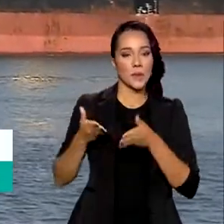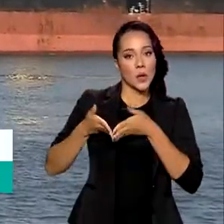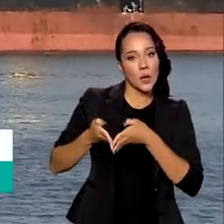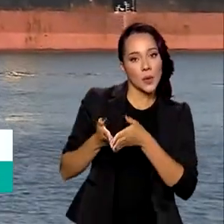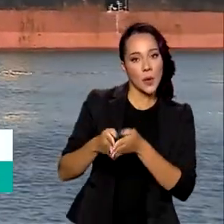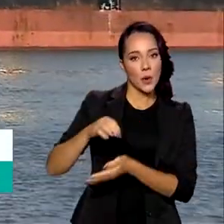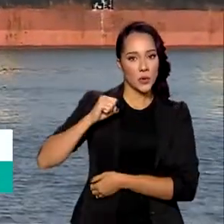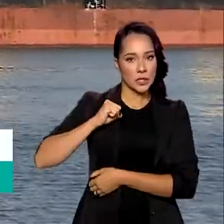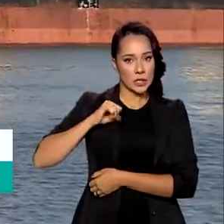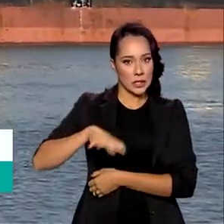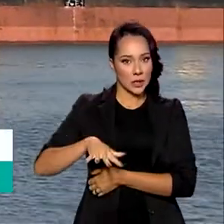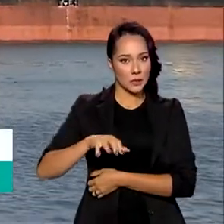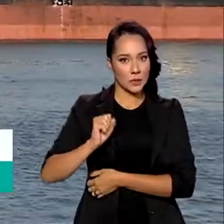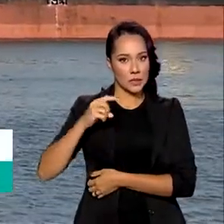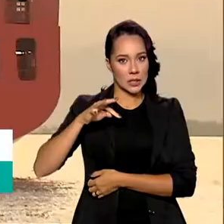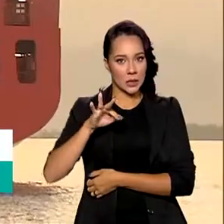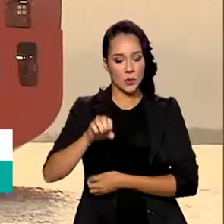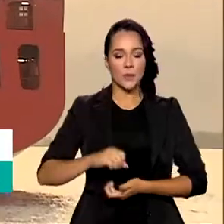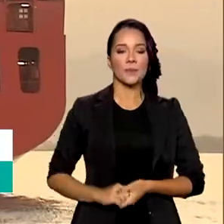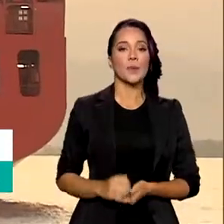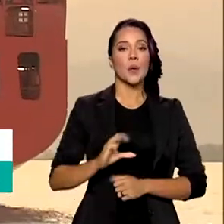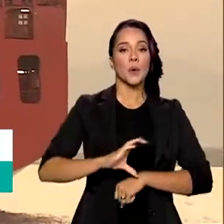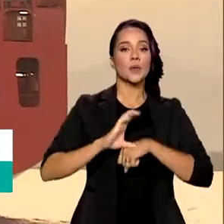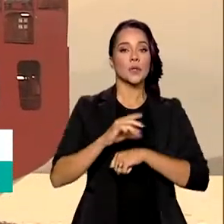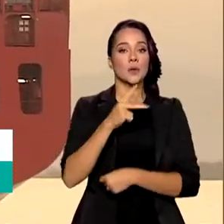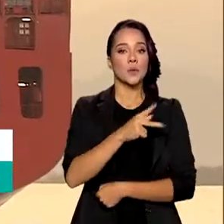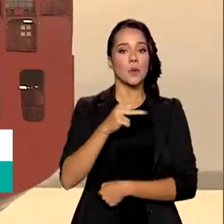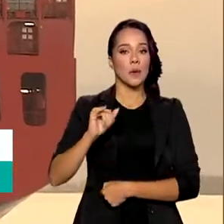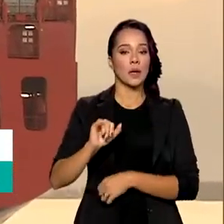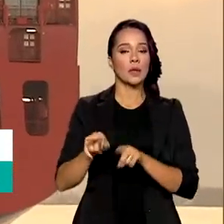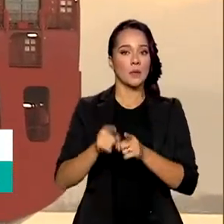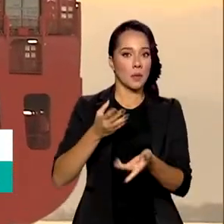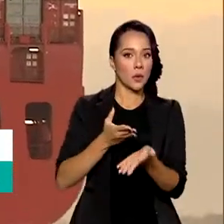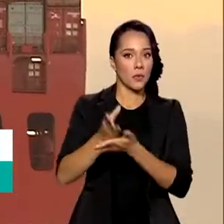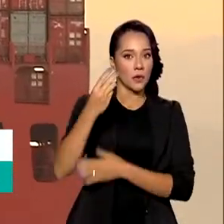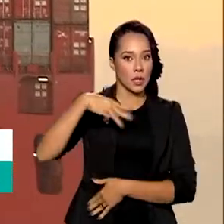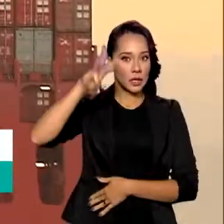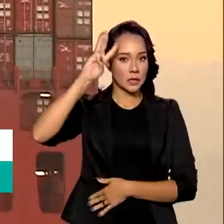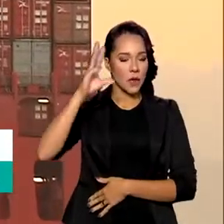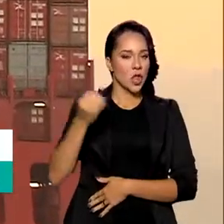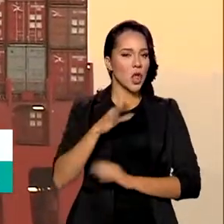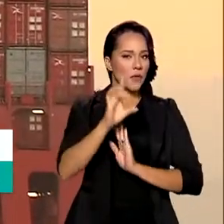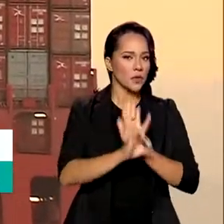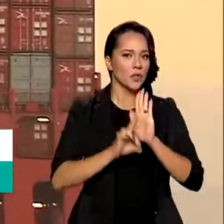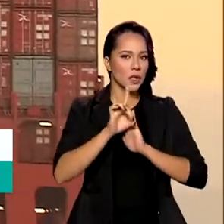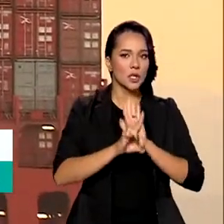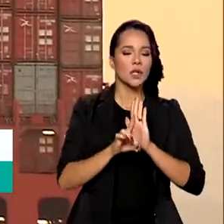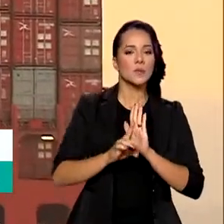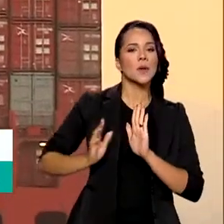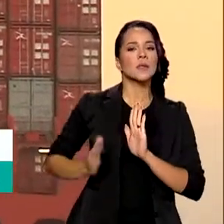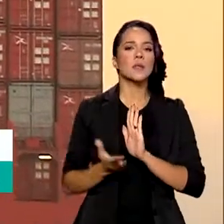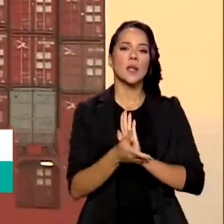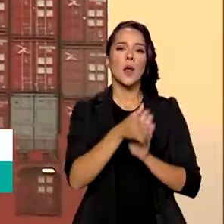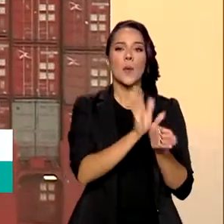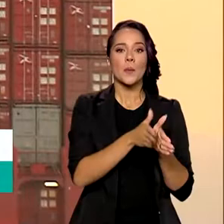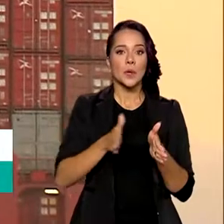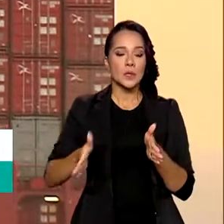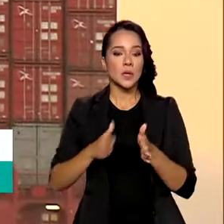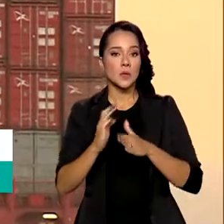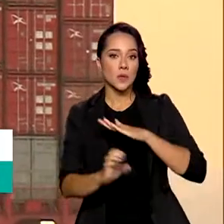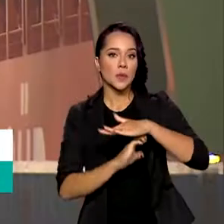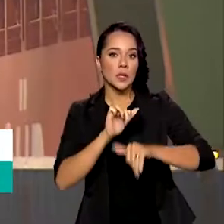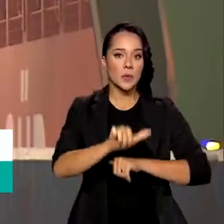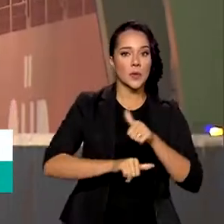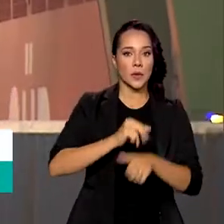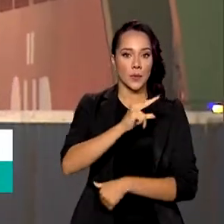porto de Santos o conselho do pppi também aprovou nesta terça-feira novas diretrizes para acelerar os processos de